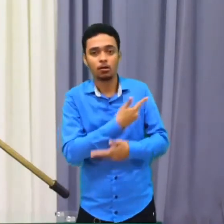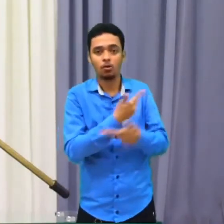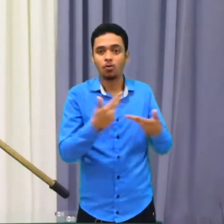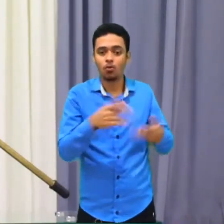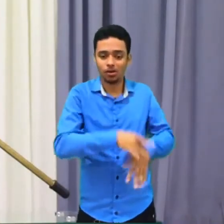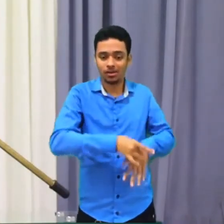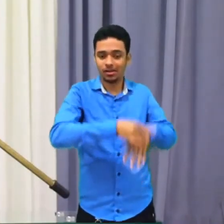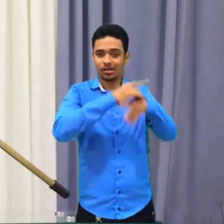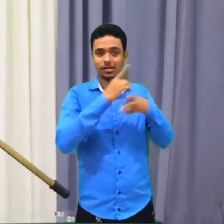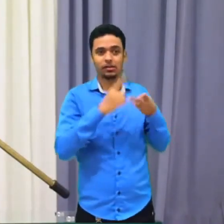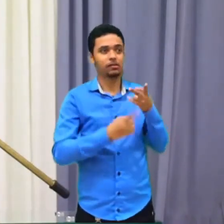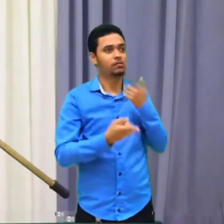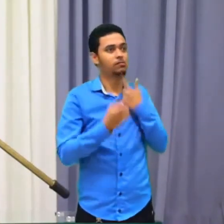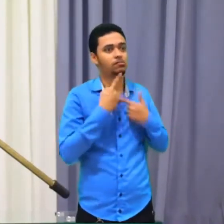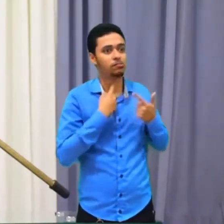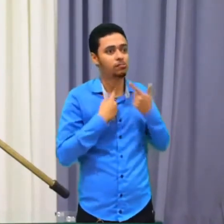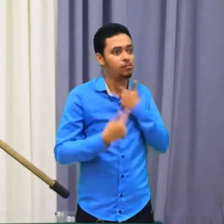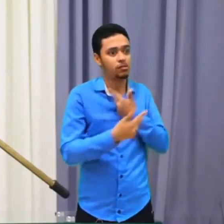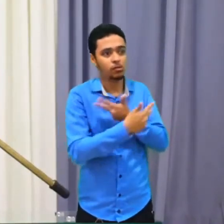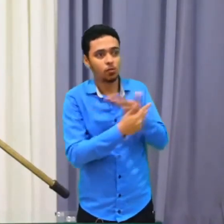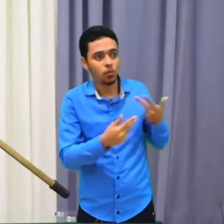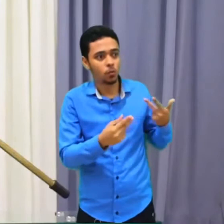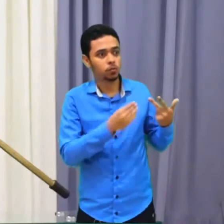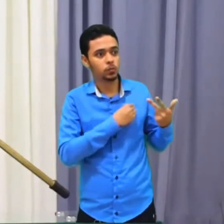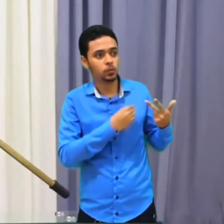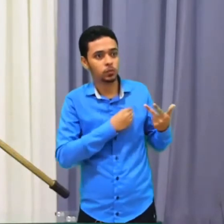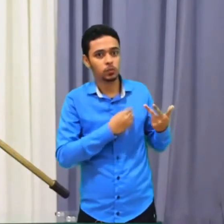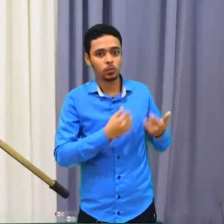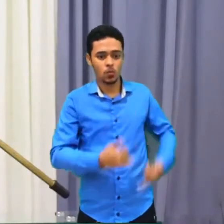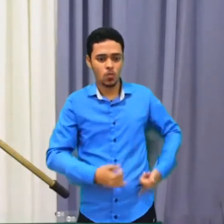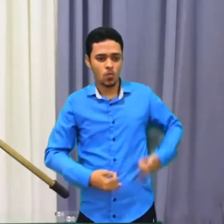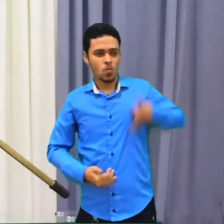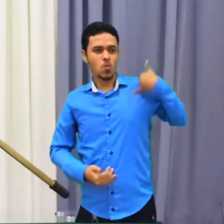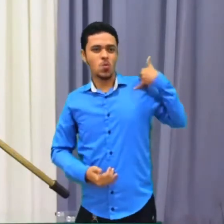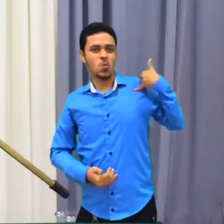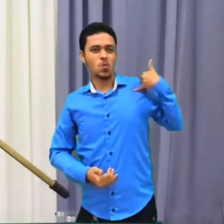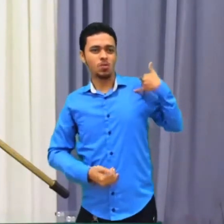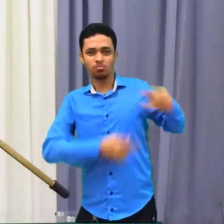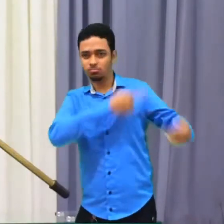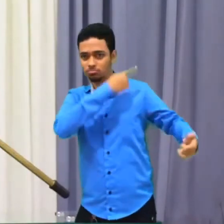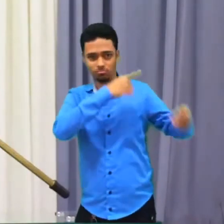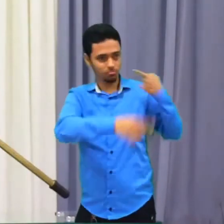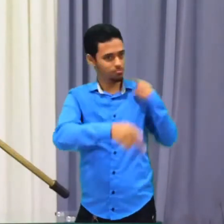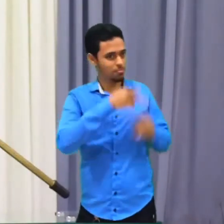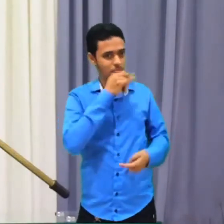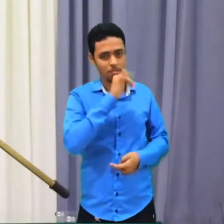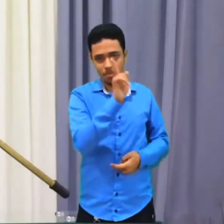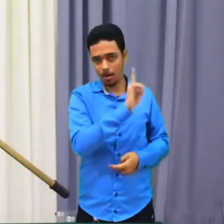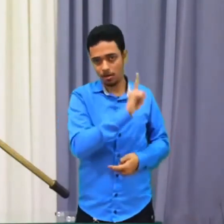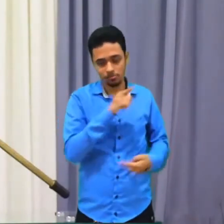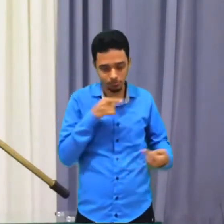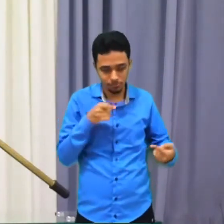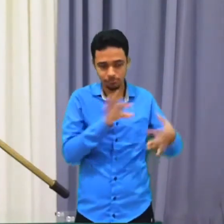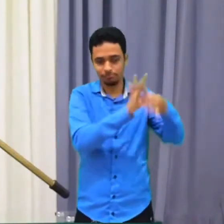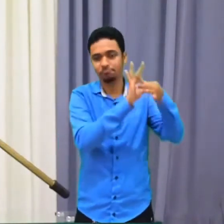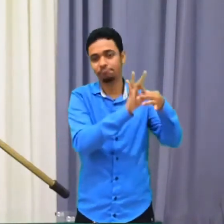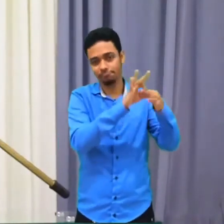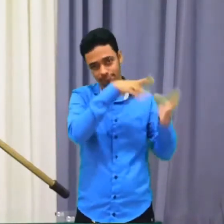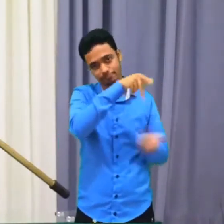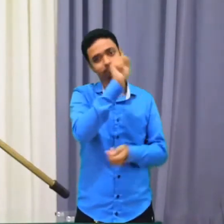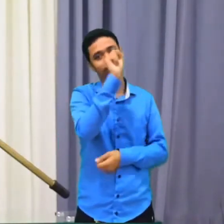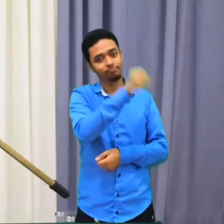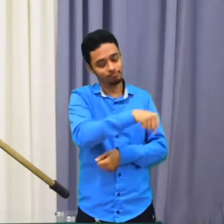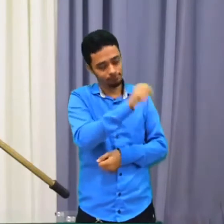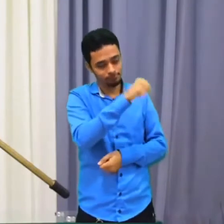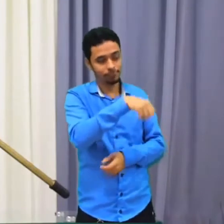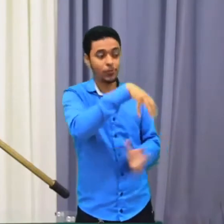concupiscência dos olhos e a soberba da vida não vem do Pai, mas sim do mundo. Ora,